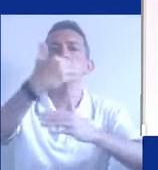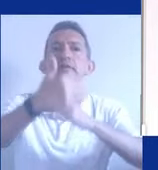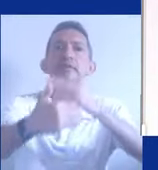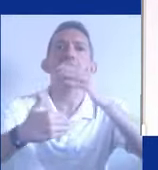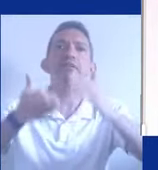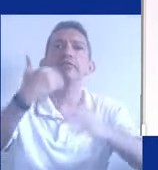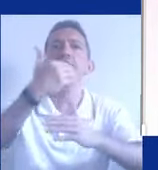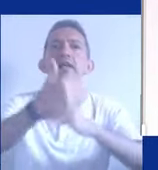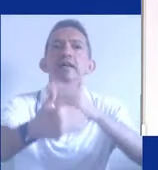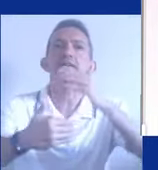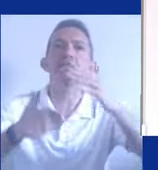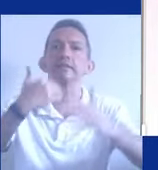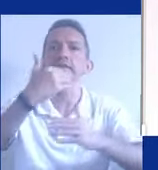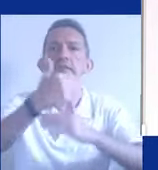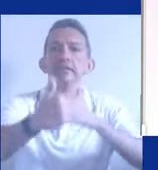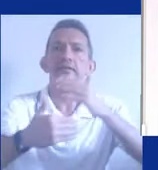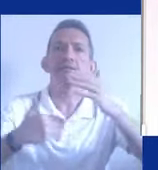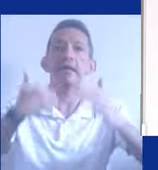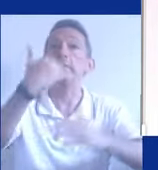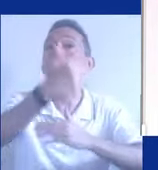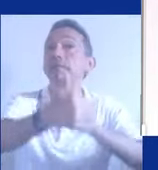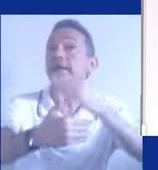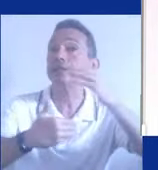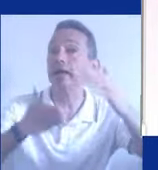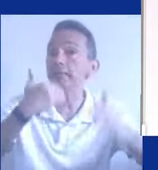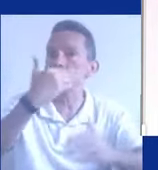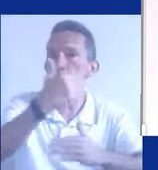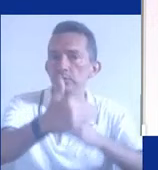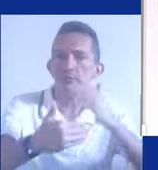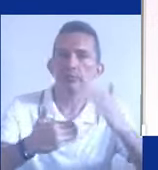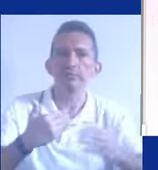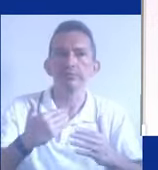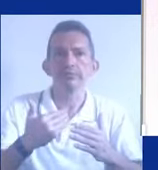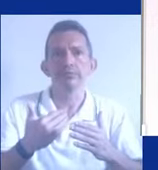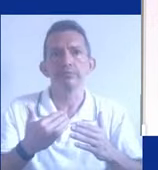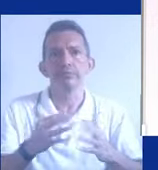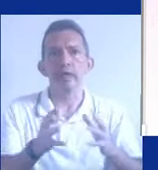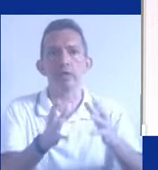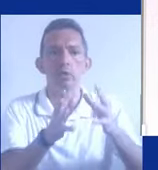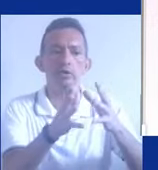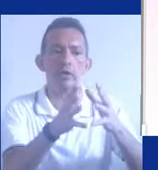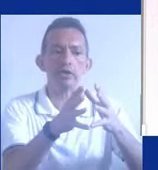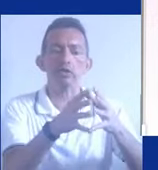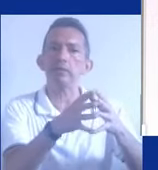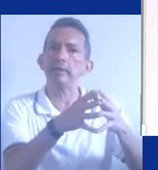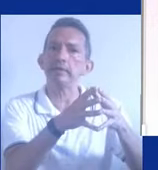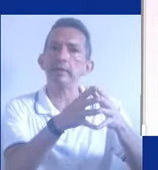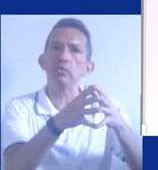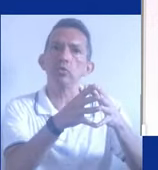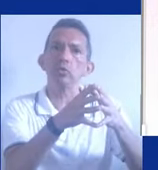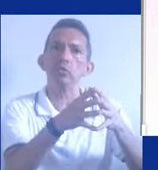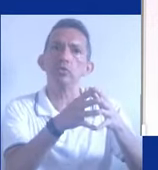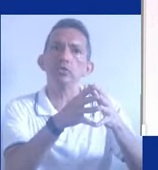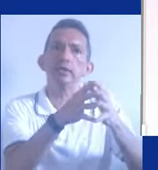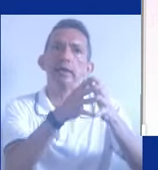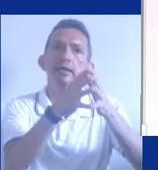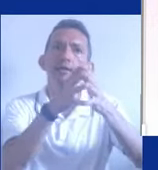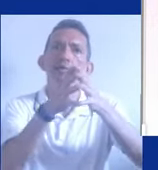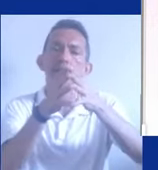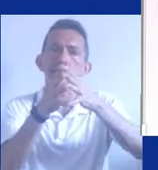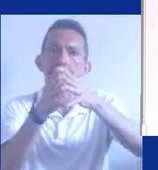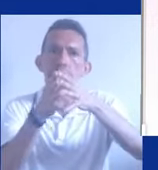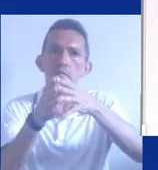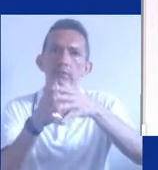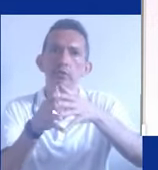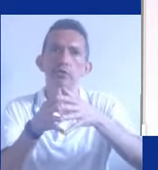reação ser mais eficaz, trabalhar mais rápido. Daí, quando o retículo endoplasmático rugoso